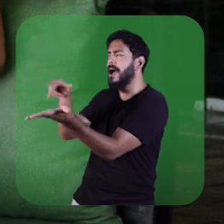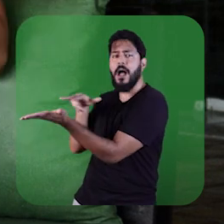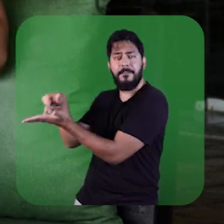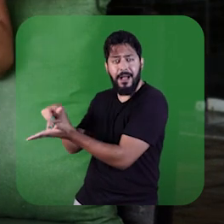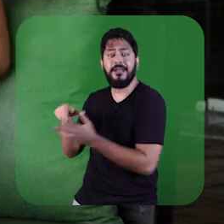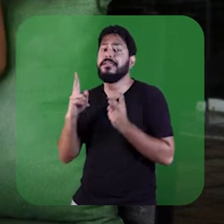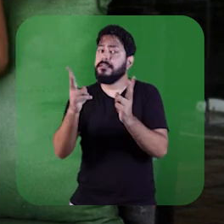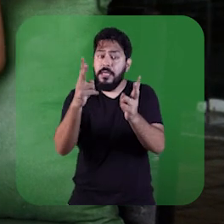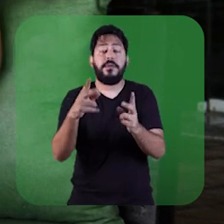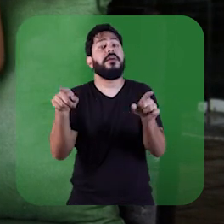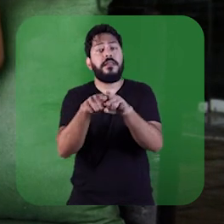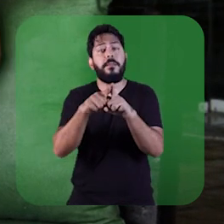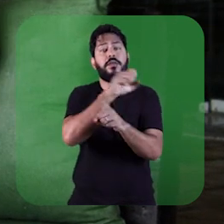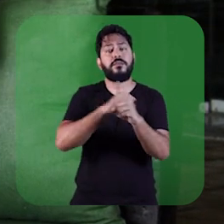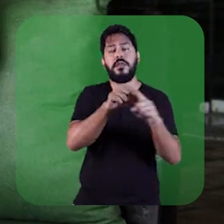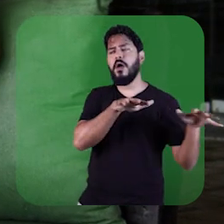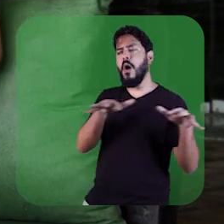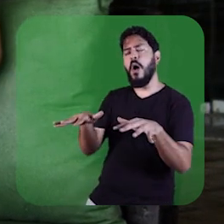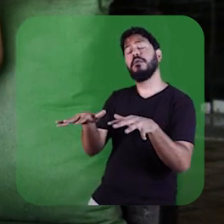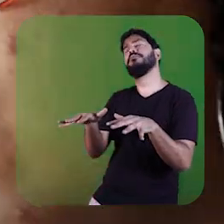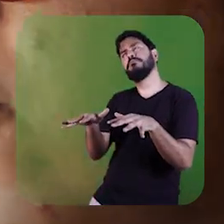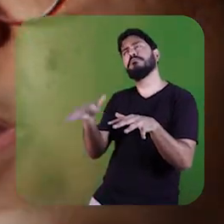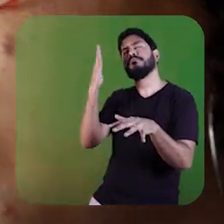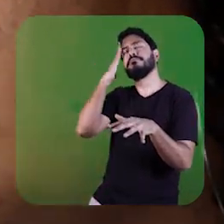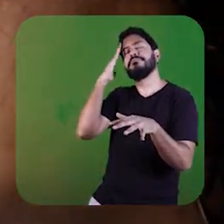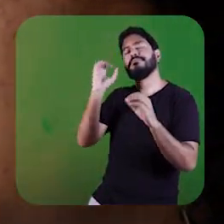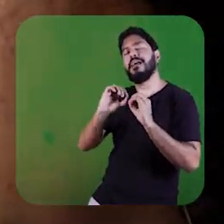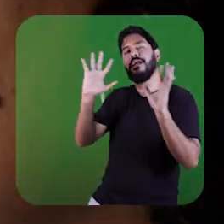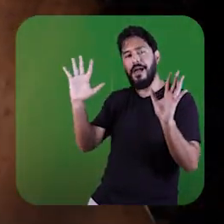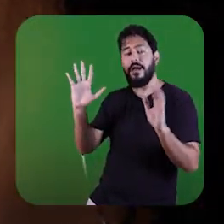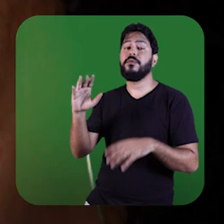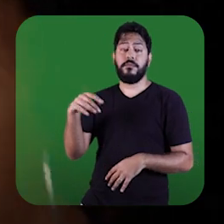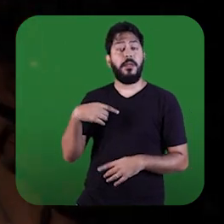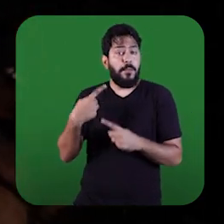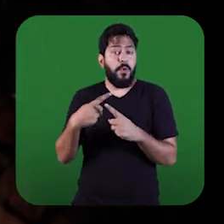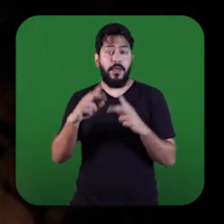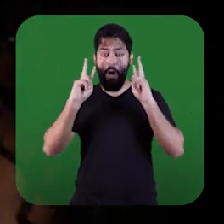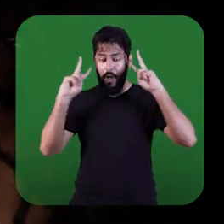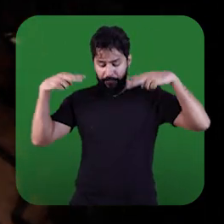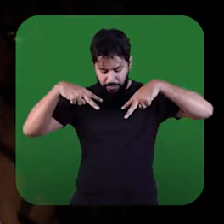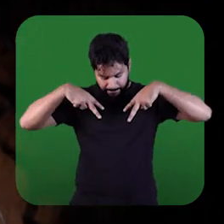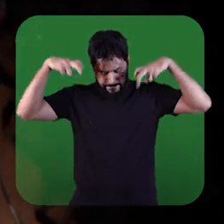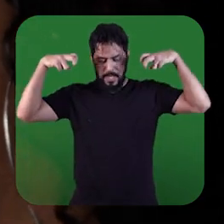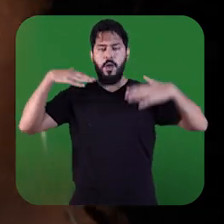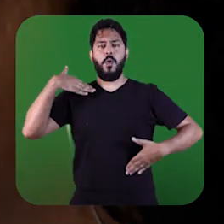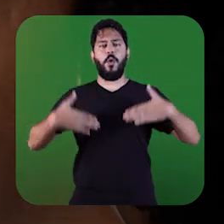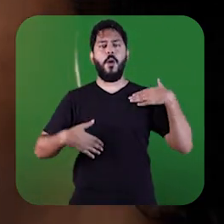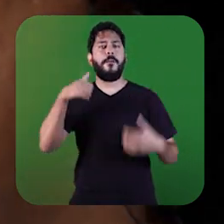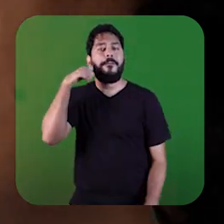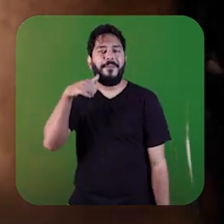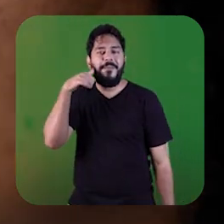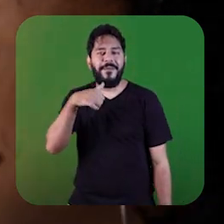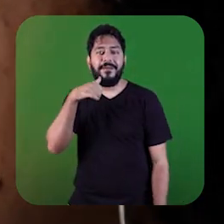E que as pessoas olhem de forma totalmente diferente. Então eu vejo enquanto uma corpa feminina, sabe?